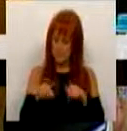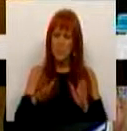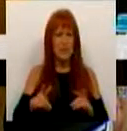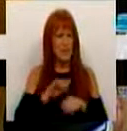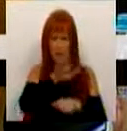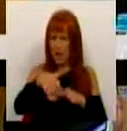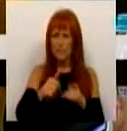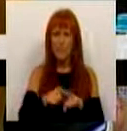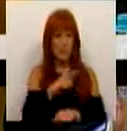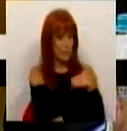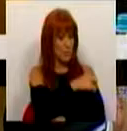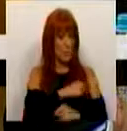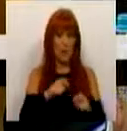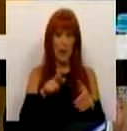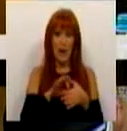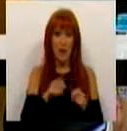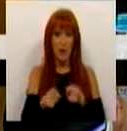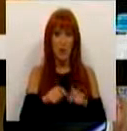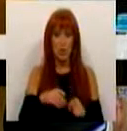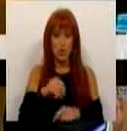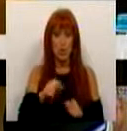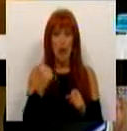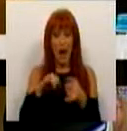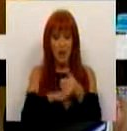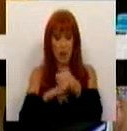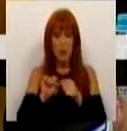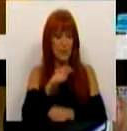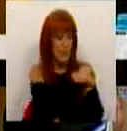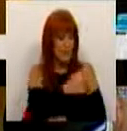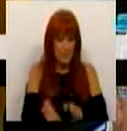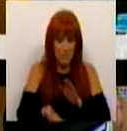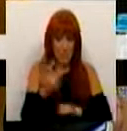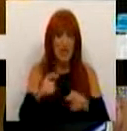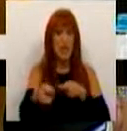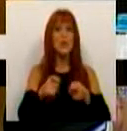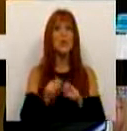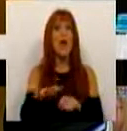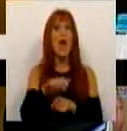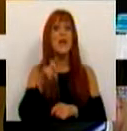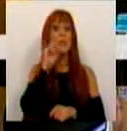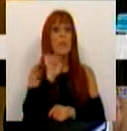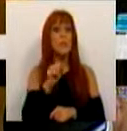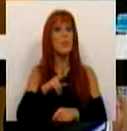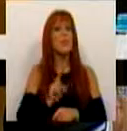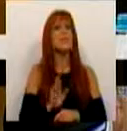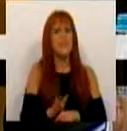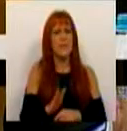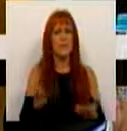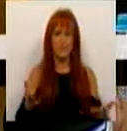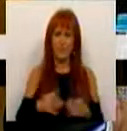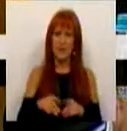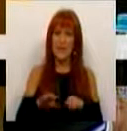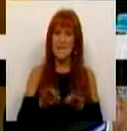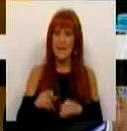temos que envolver quem representa os gestores do território e as suas associações mais representativas na gestão das áreas protegidas do país.